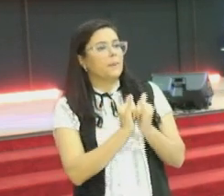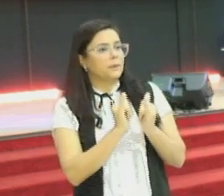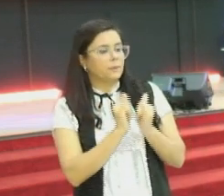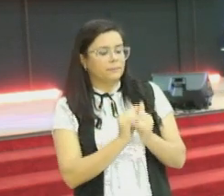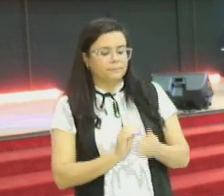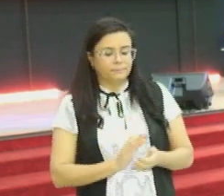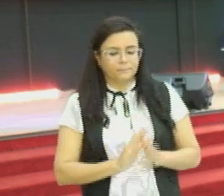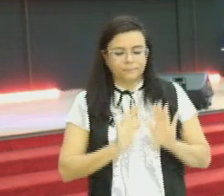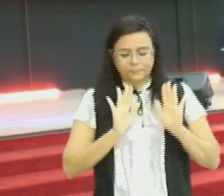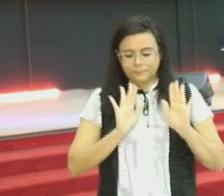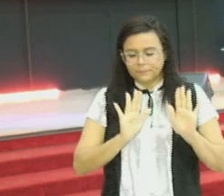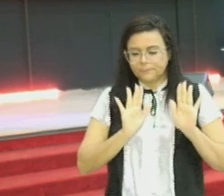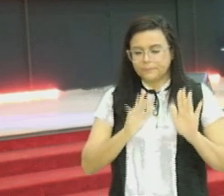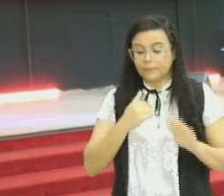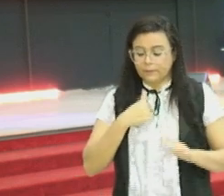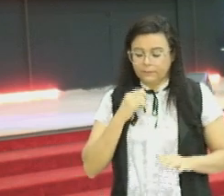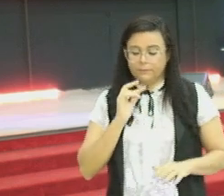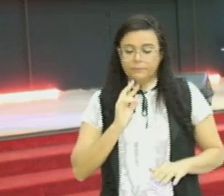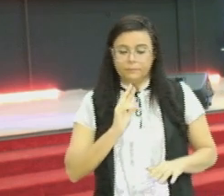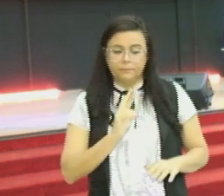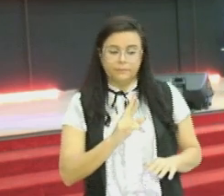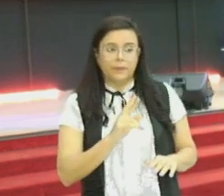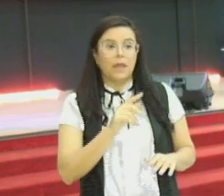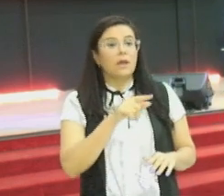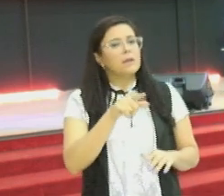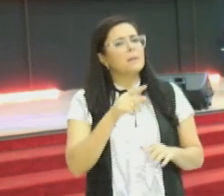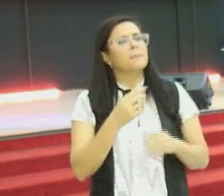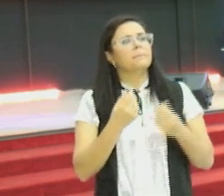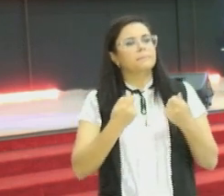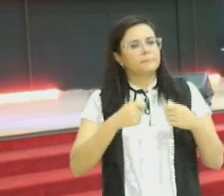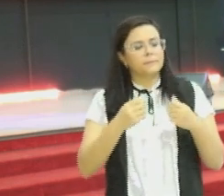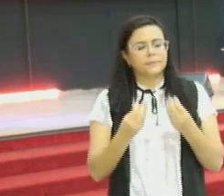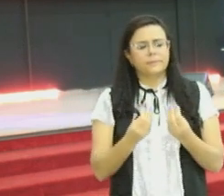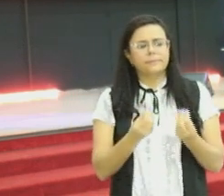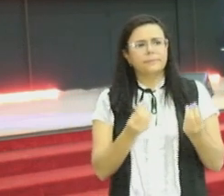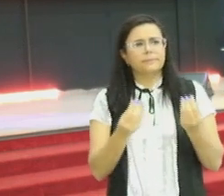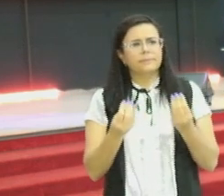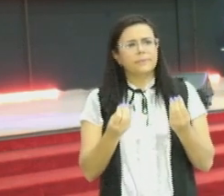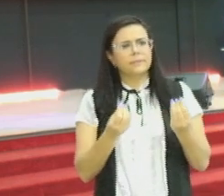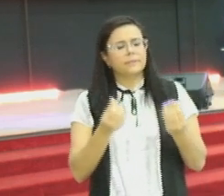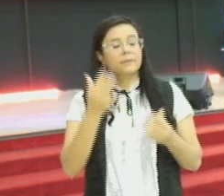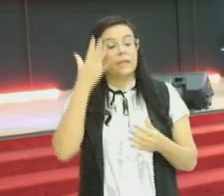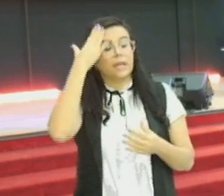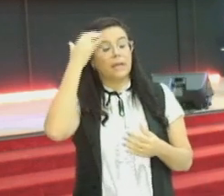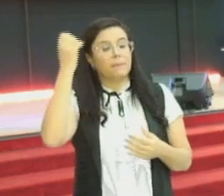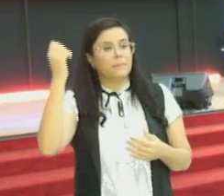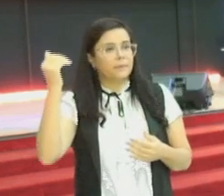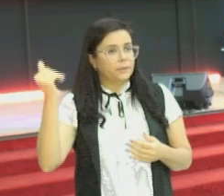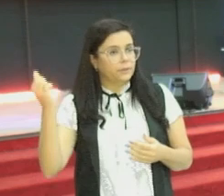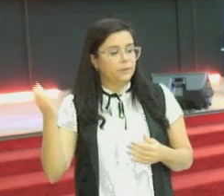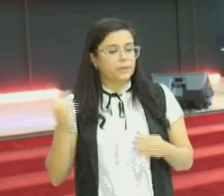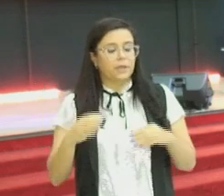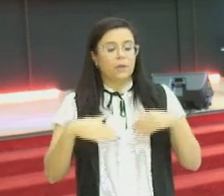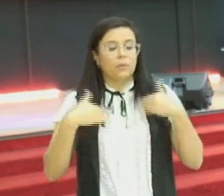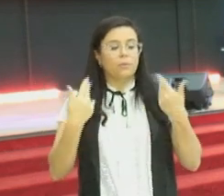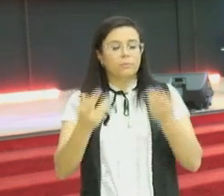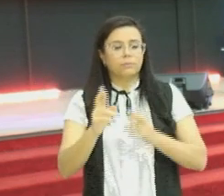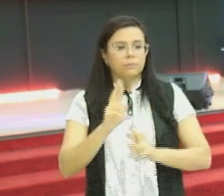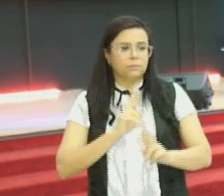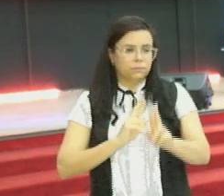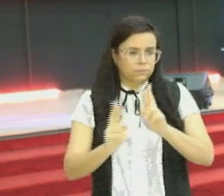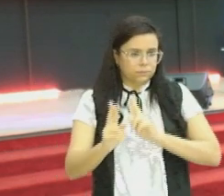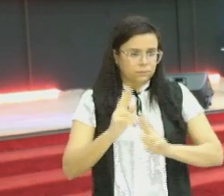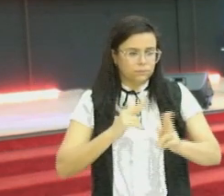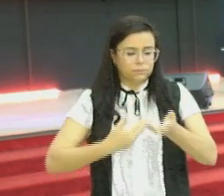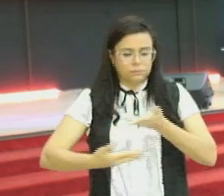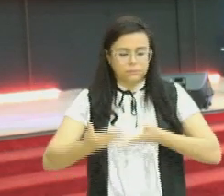ter sensibilidade e sabedoria quando envolve relacionamentos. Por que Jesus, no início do texto,